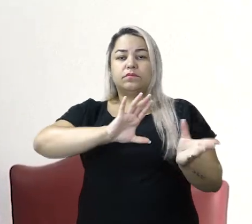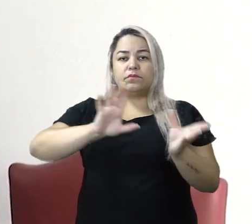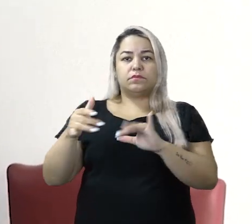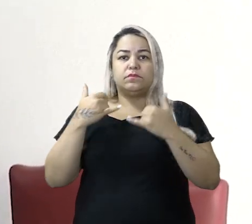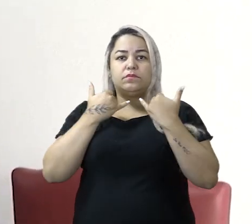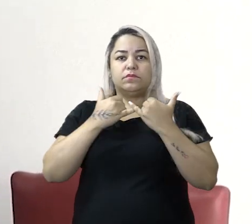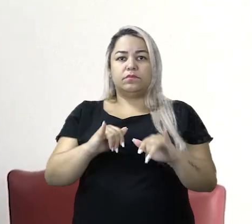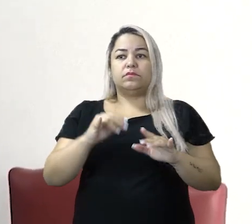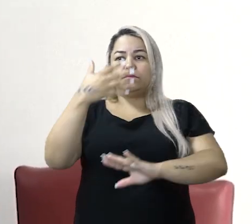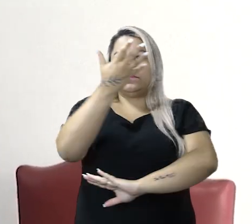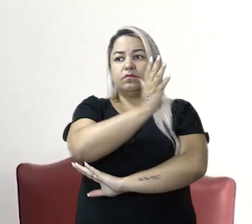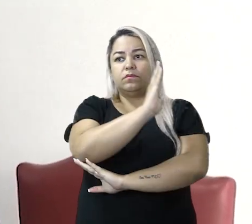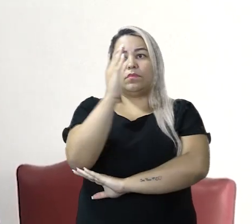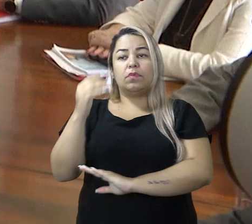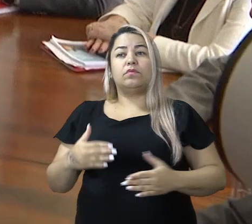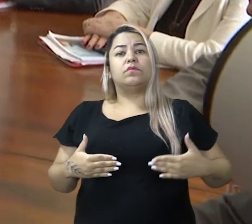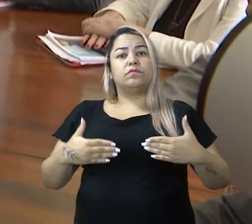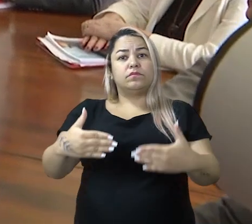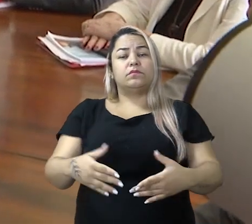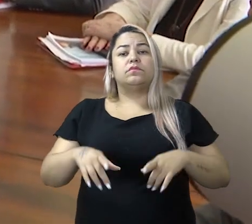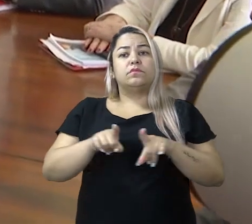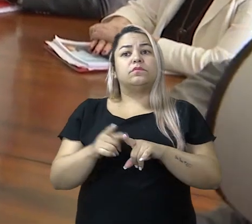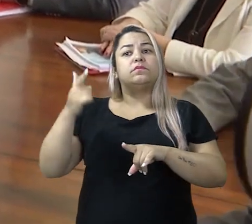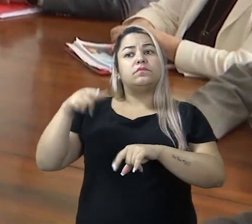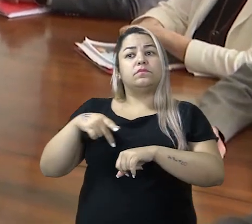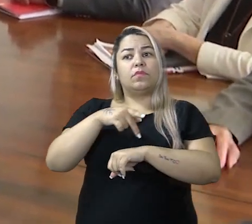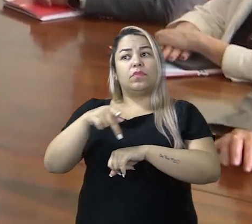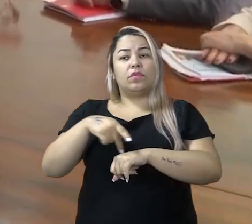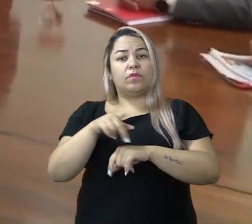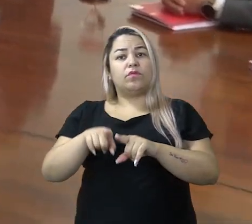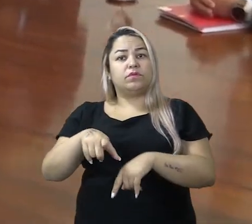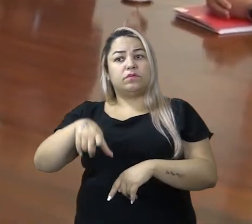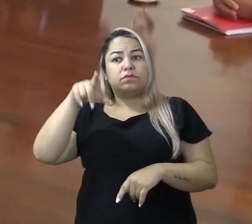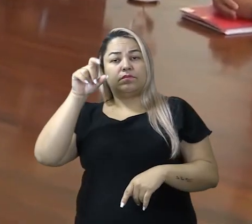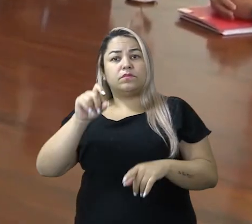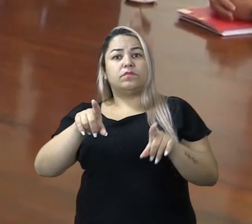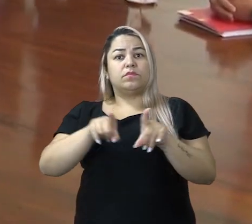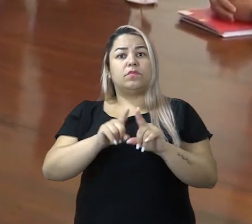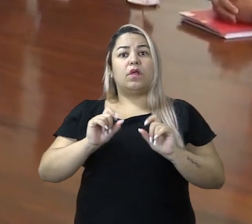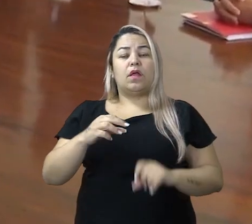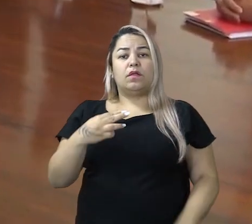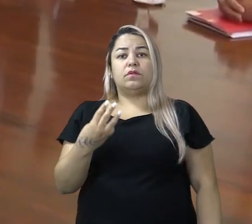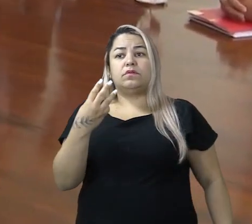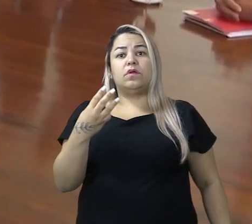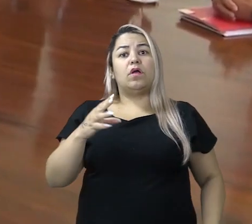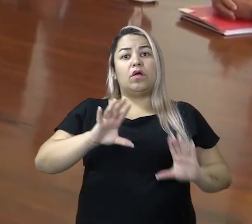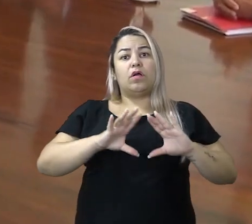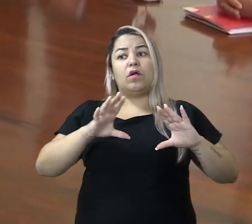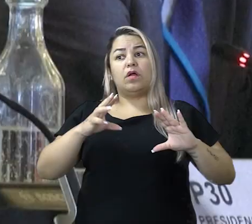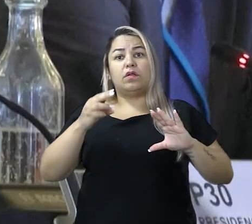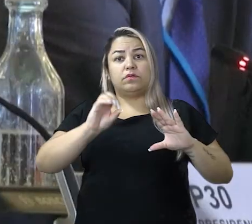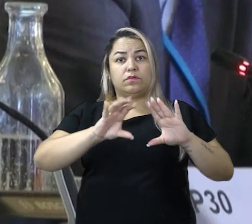secretário de Clima, Energia e Meio Ambiente do Ministério das Relações Exteriores, foi escolhido para presidir a